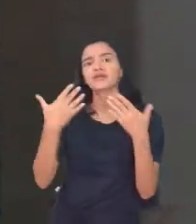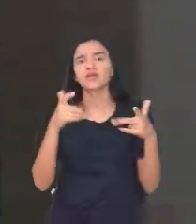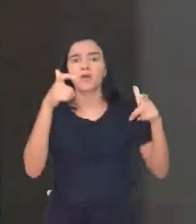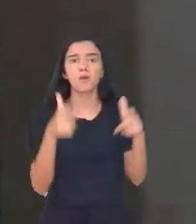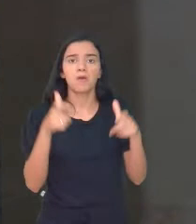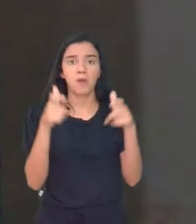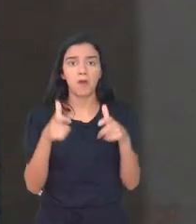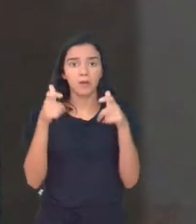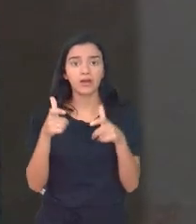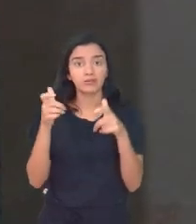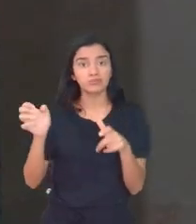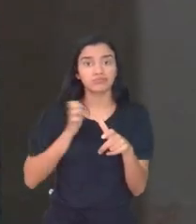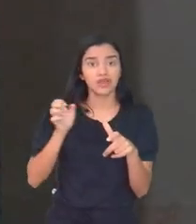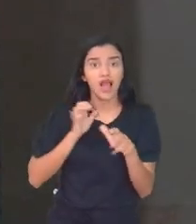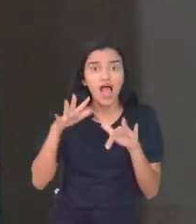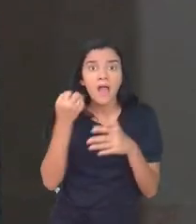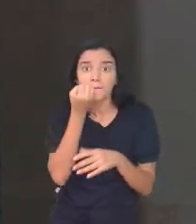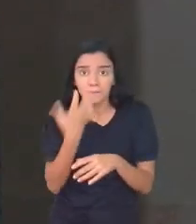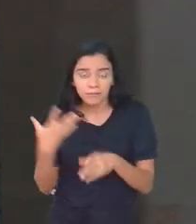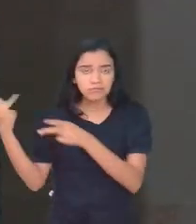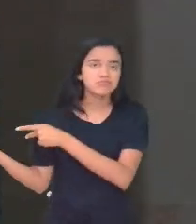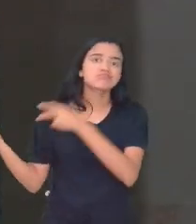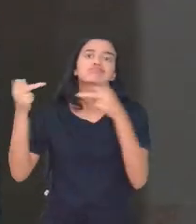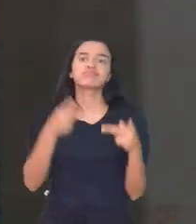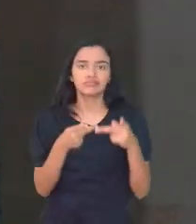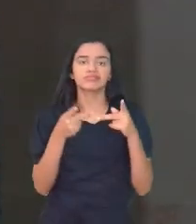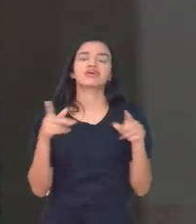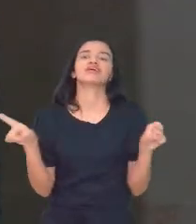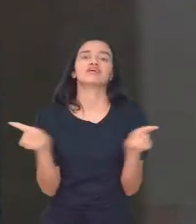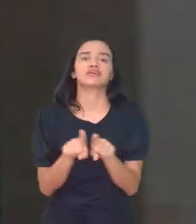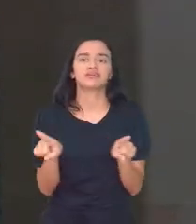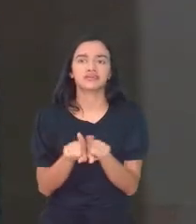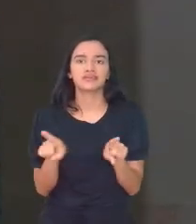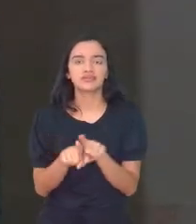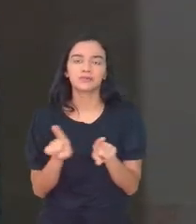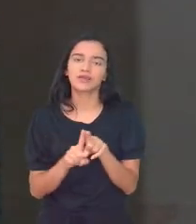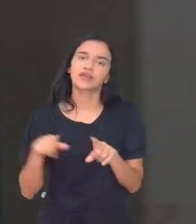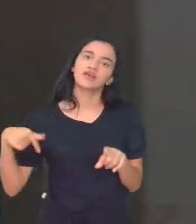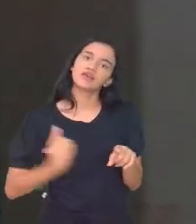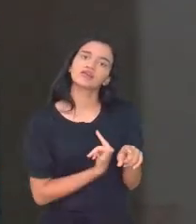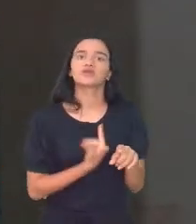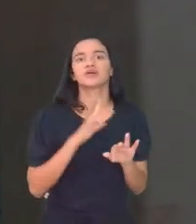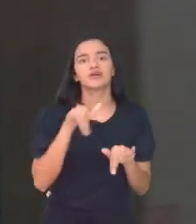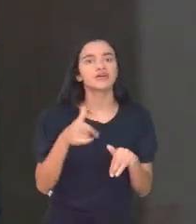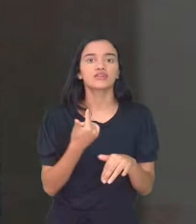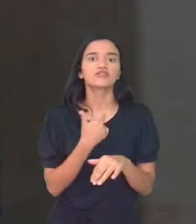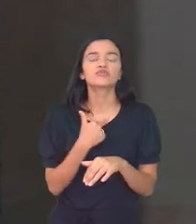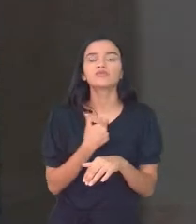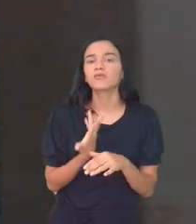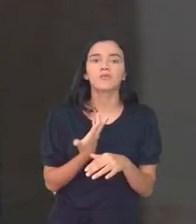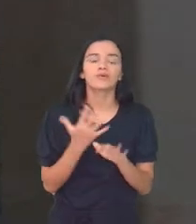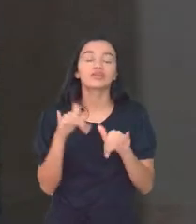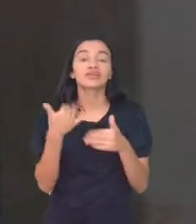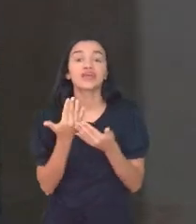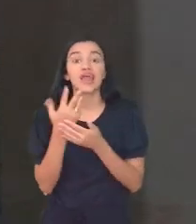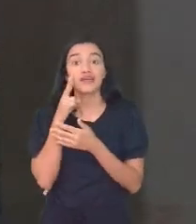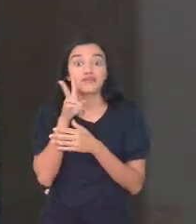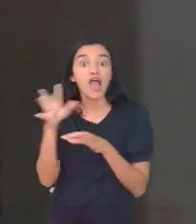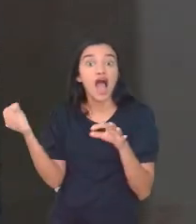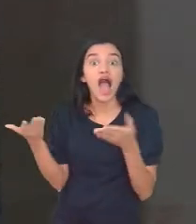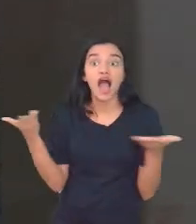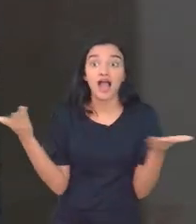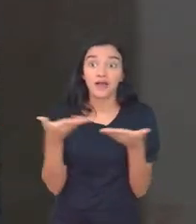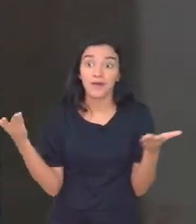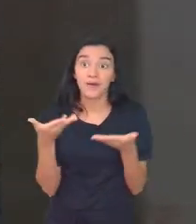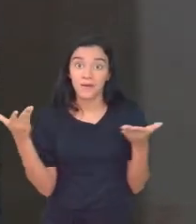riquíssimo, um local que vale a pena visitar. Inclusive, a gente não tem condições de ver agora, mas se a gente apontar